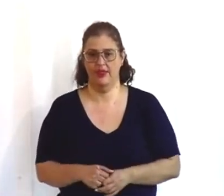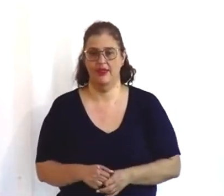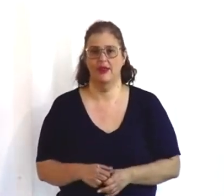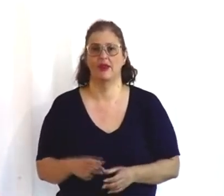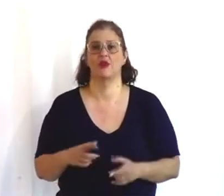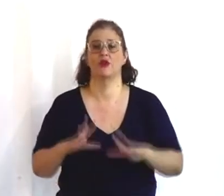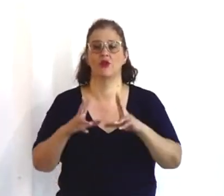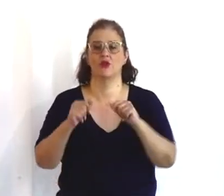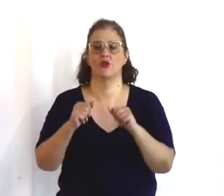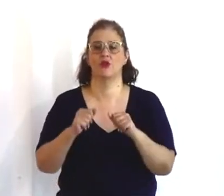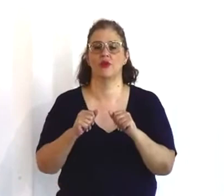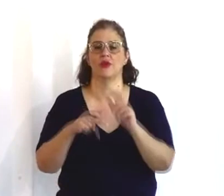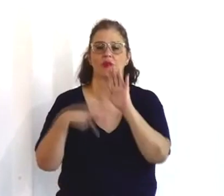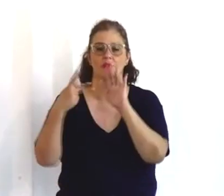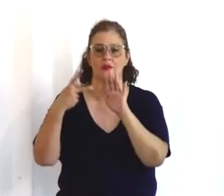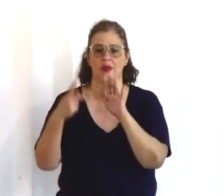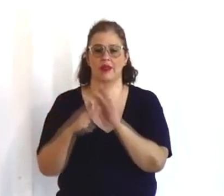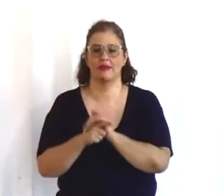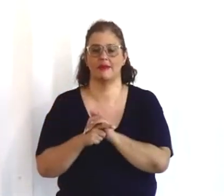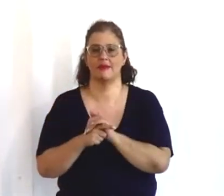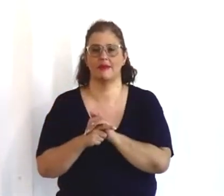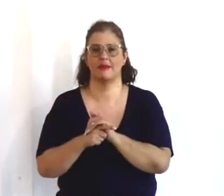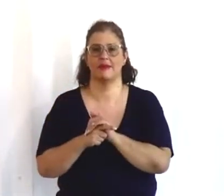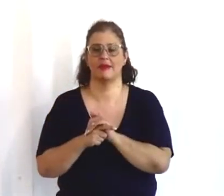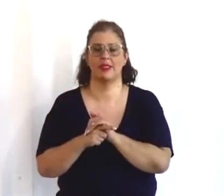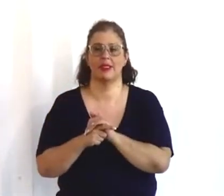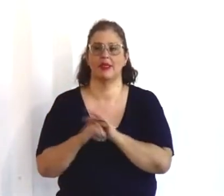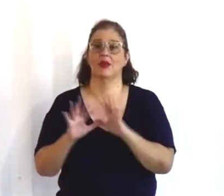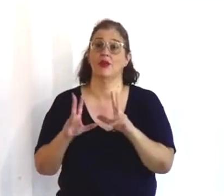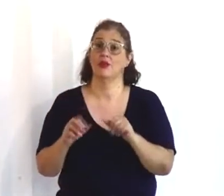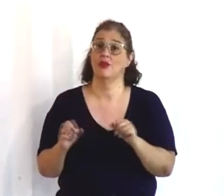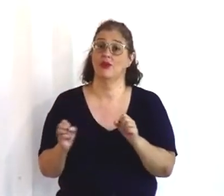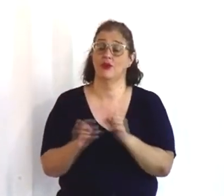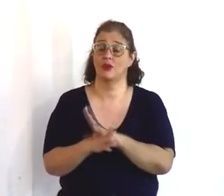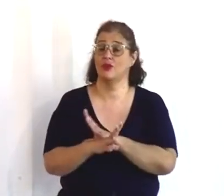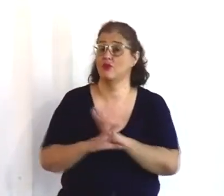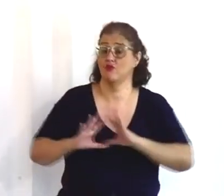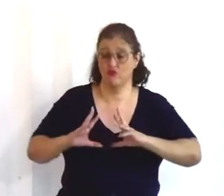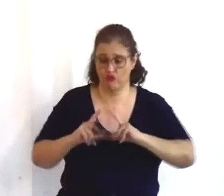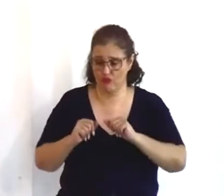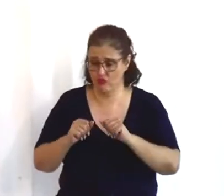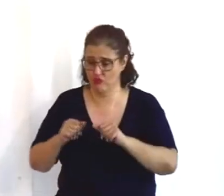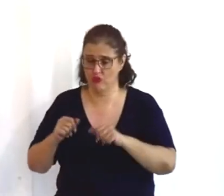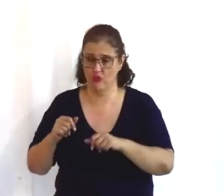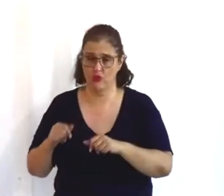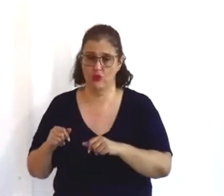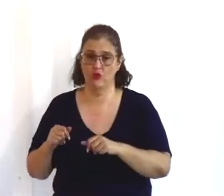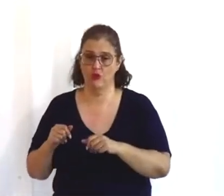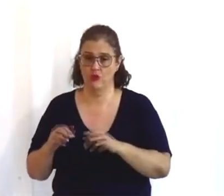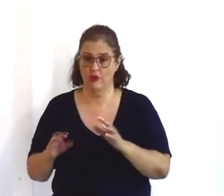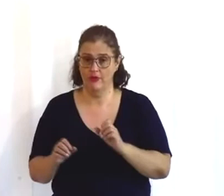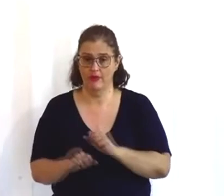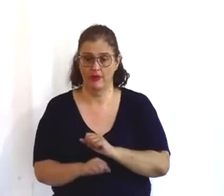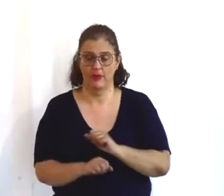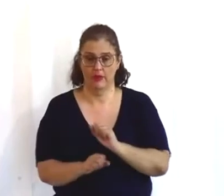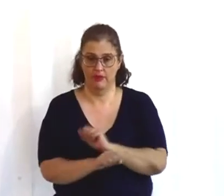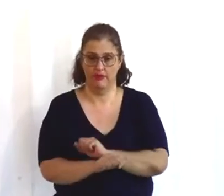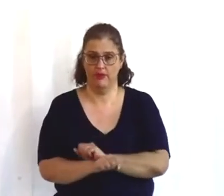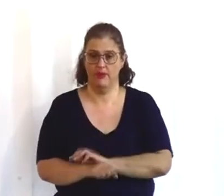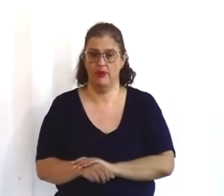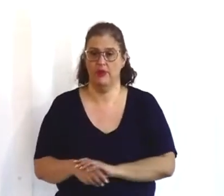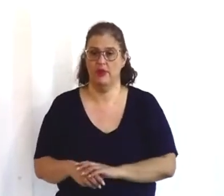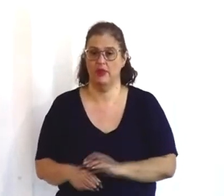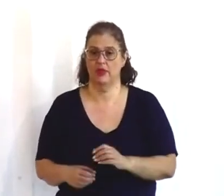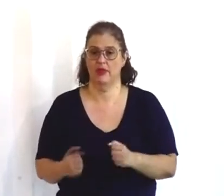para todos os eleitos do Senhor em todos os tempos, em todas as épocas. Então eu e você também somos alcançados por essas